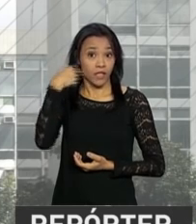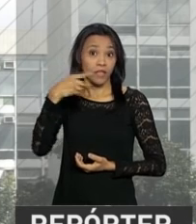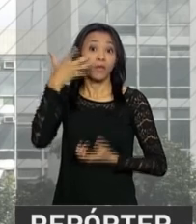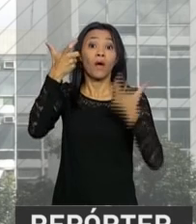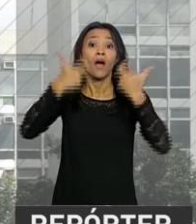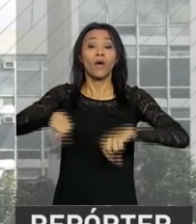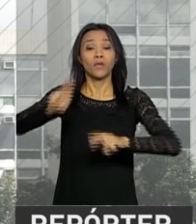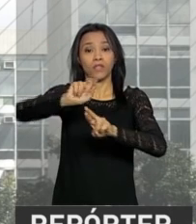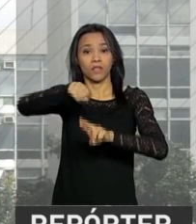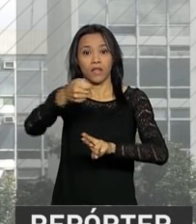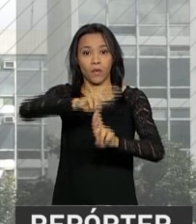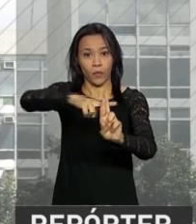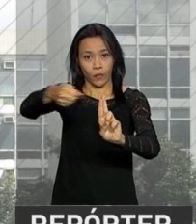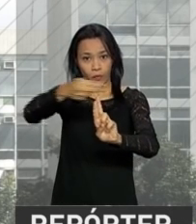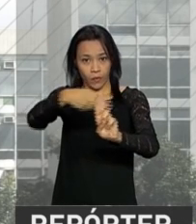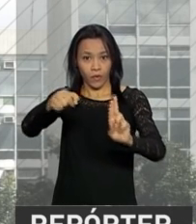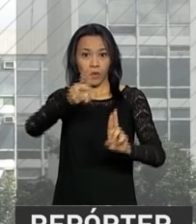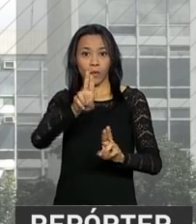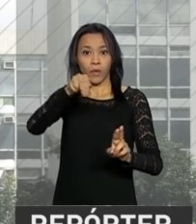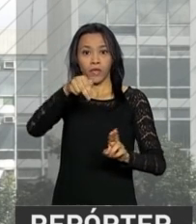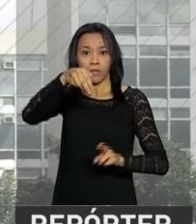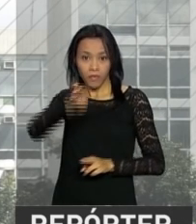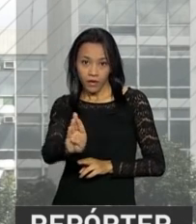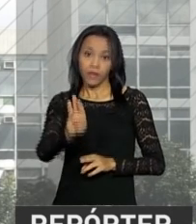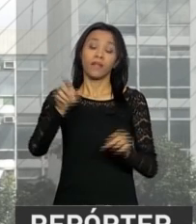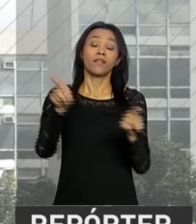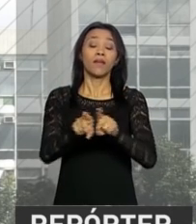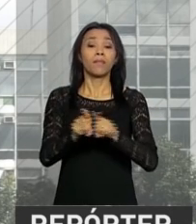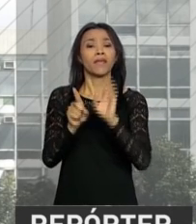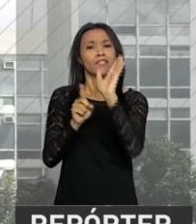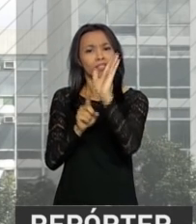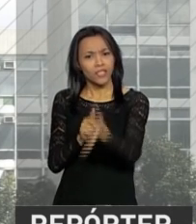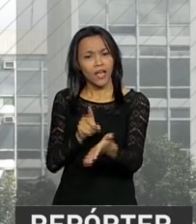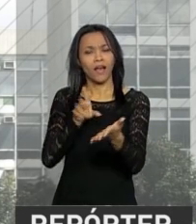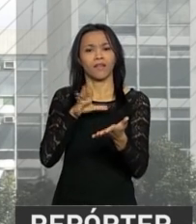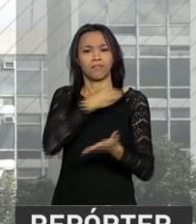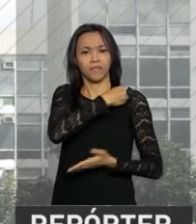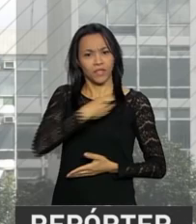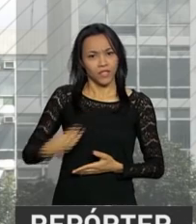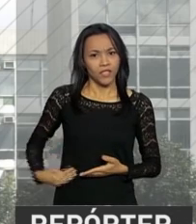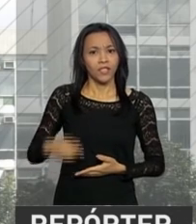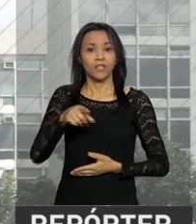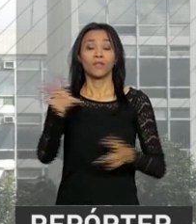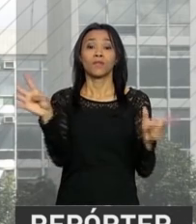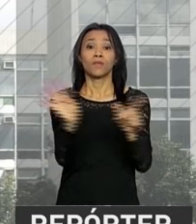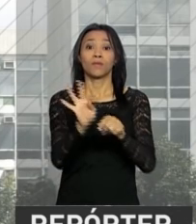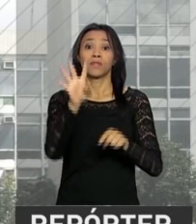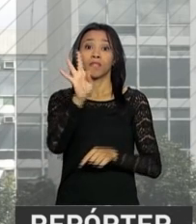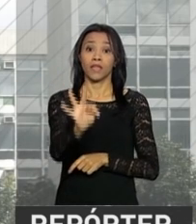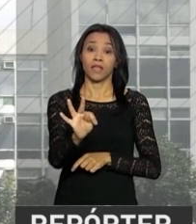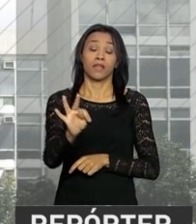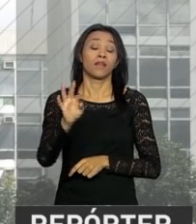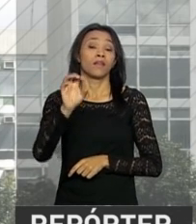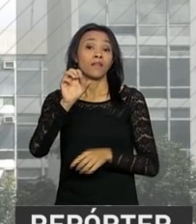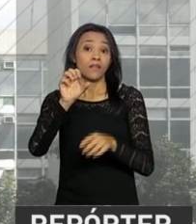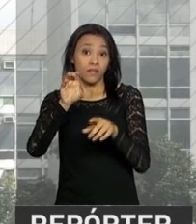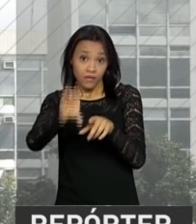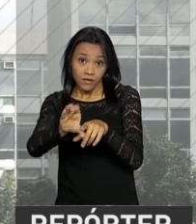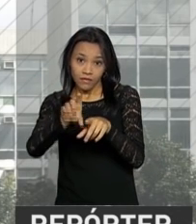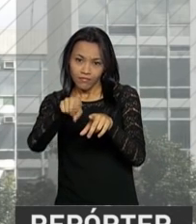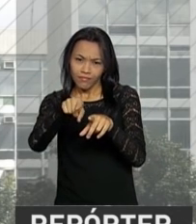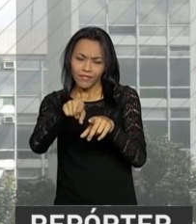Universidade de Brasília. O jurista ocupou ainda o cargo de ministro do Tribunal Superior Eleitoral entre maio